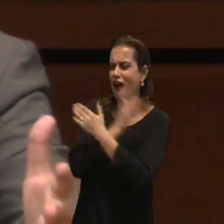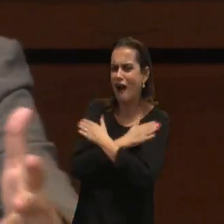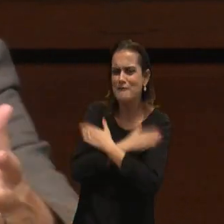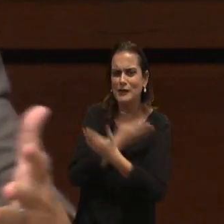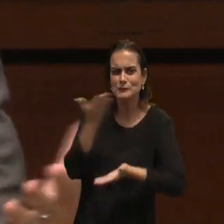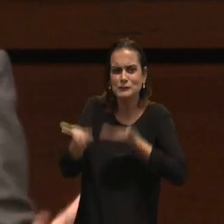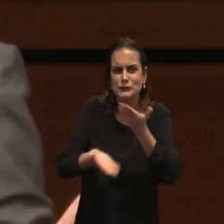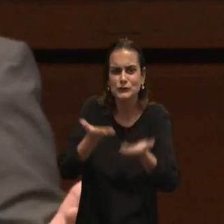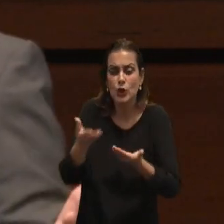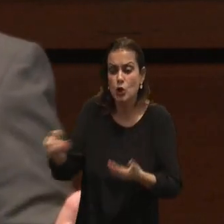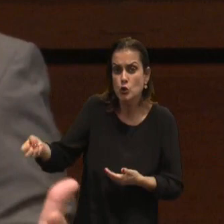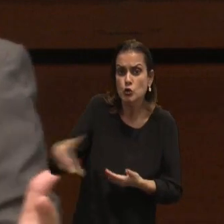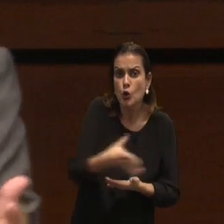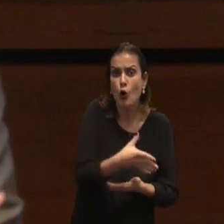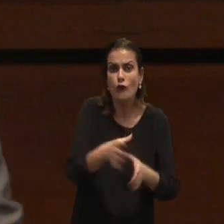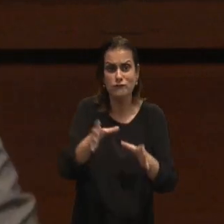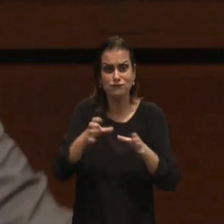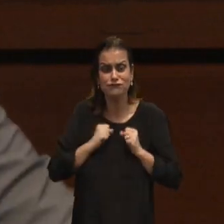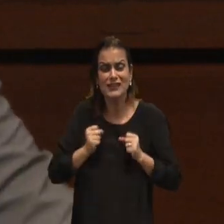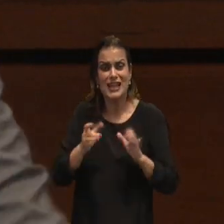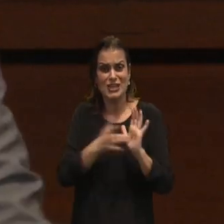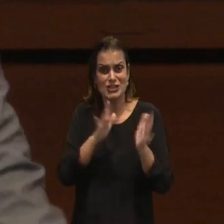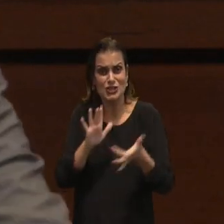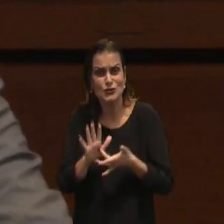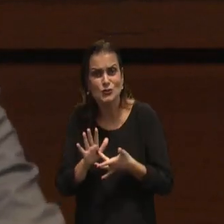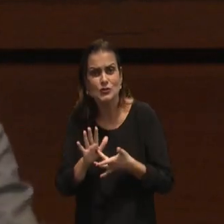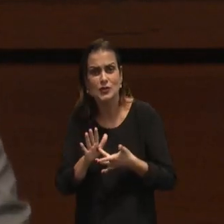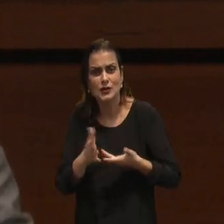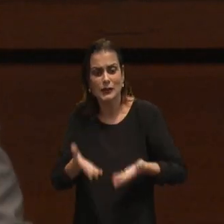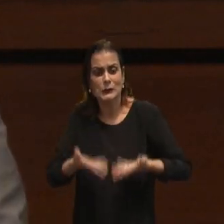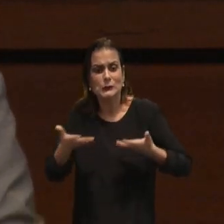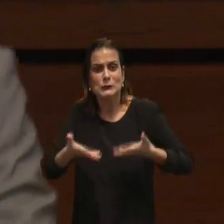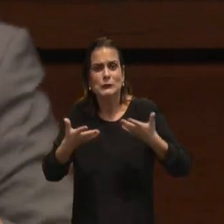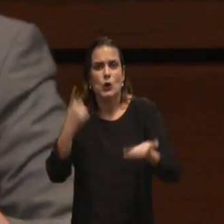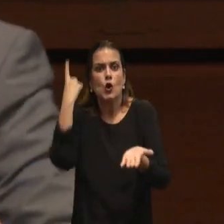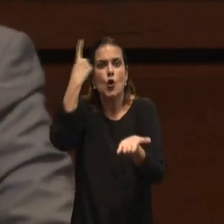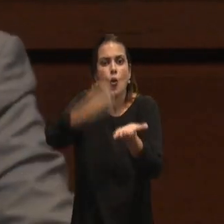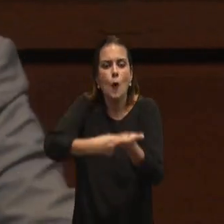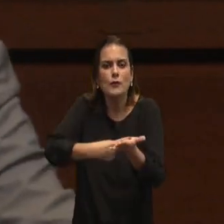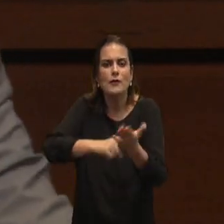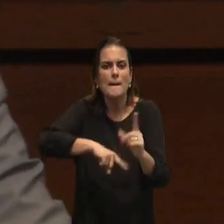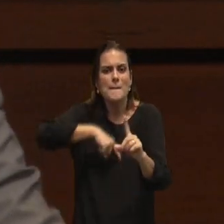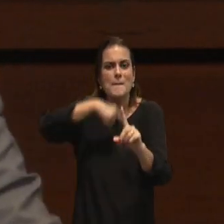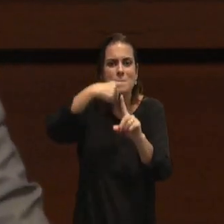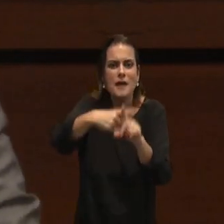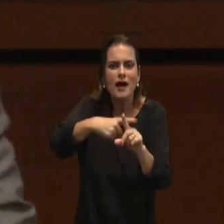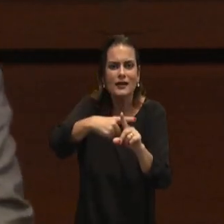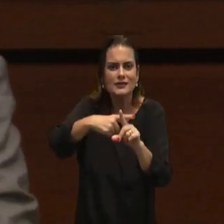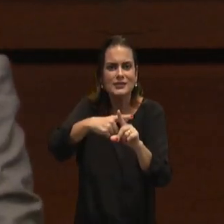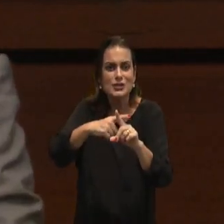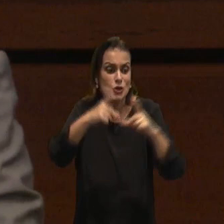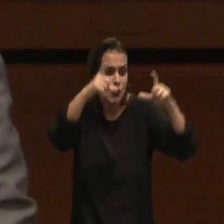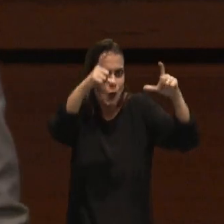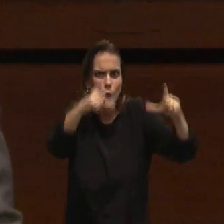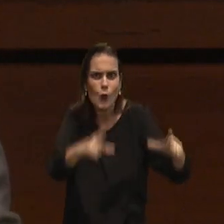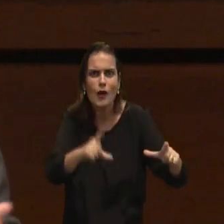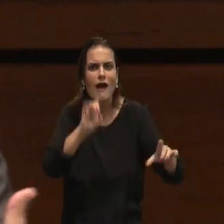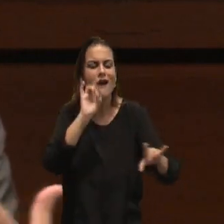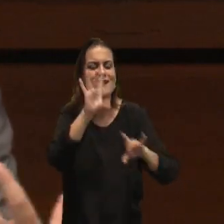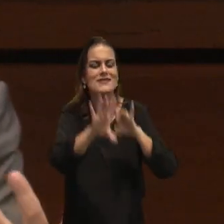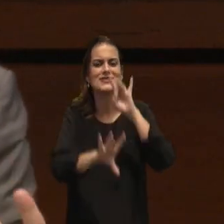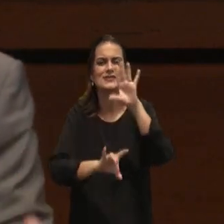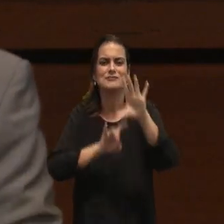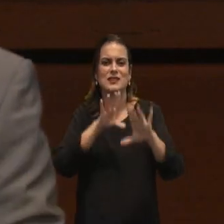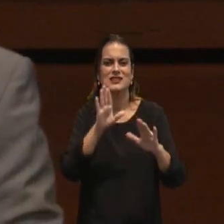E então este novo convertido que vai nutrindo, ele vai se comprometendo e vai fazendo com que aquele local se torne